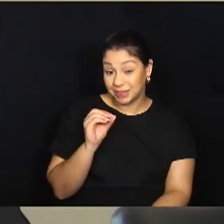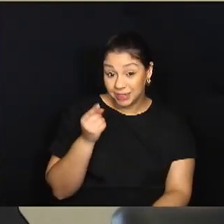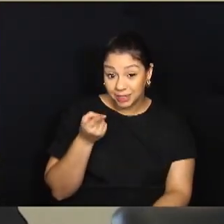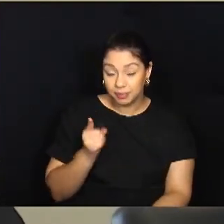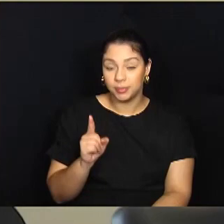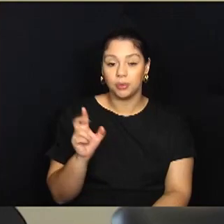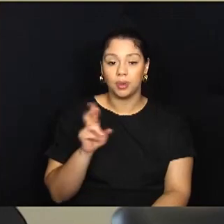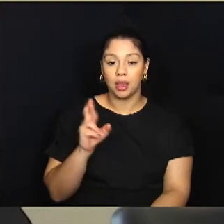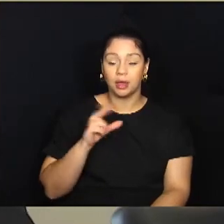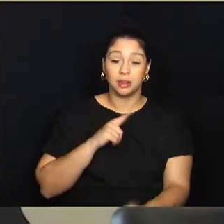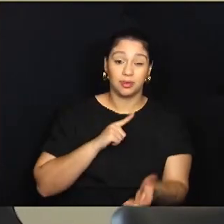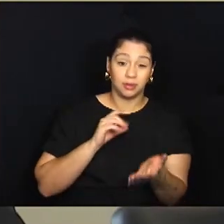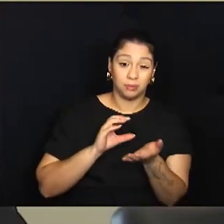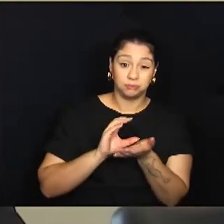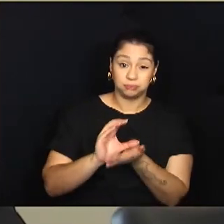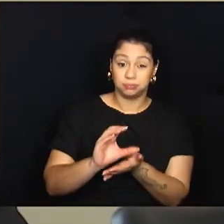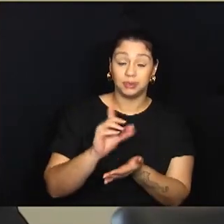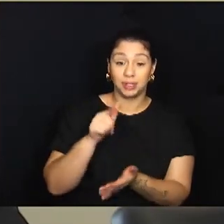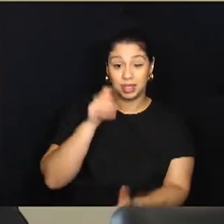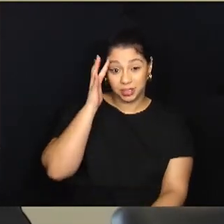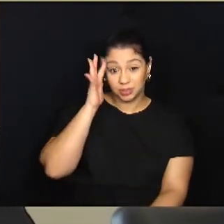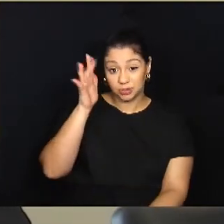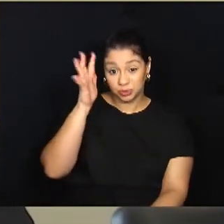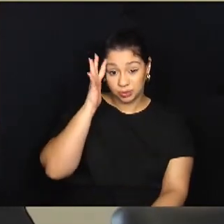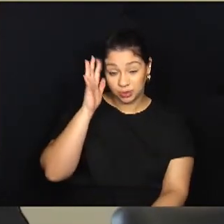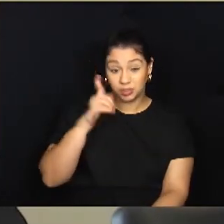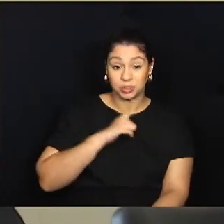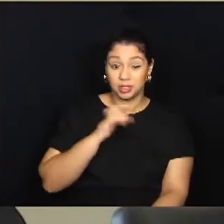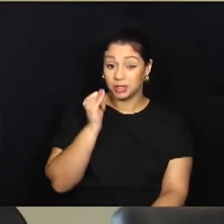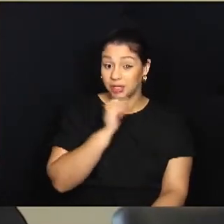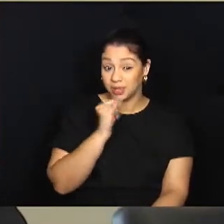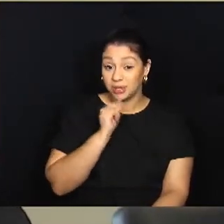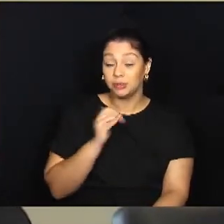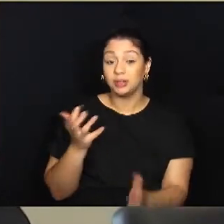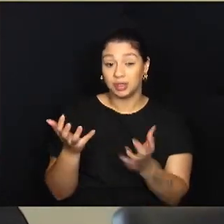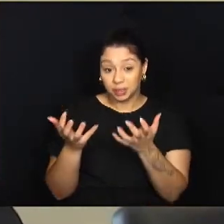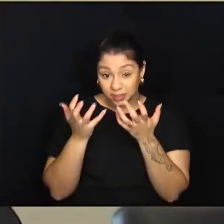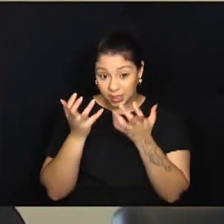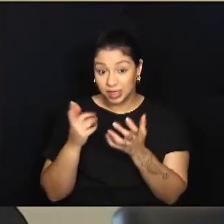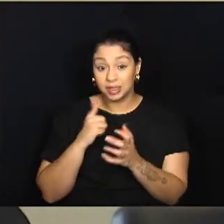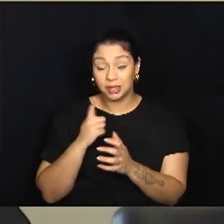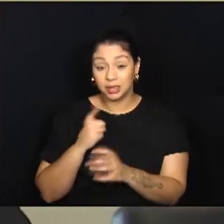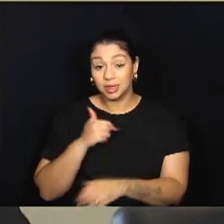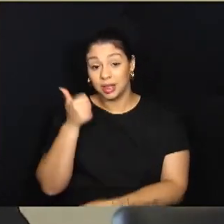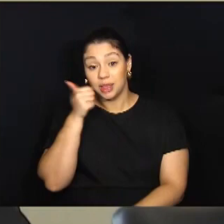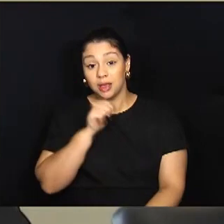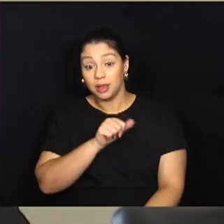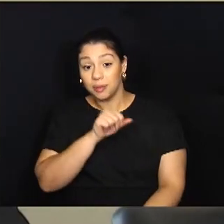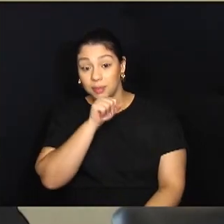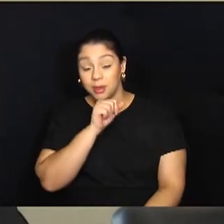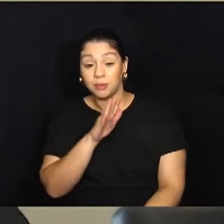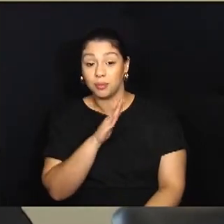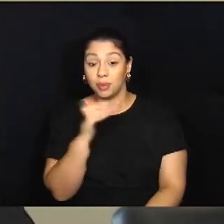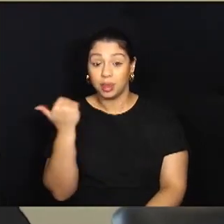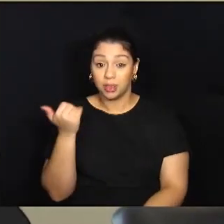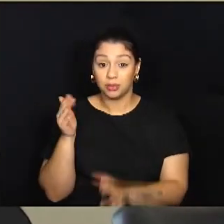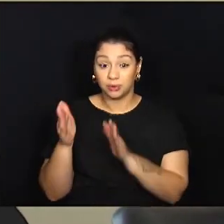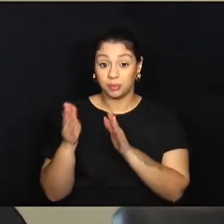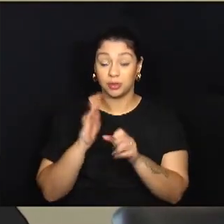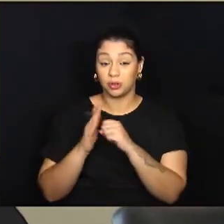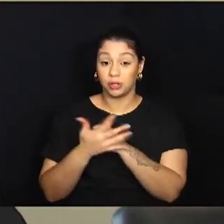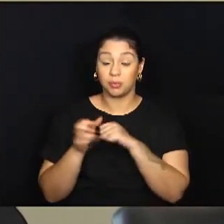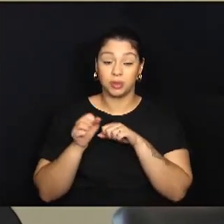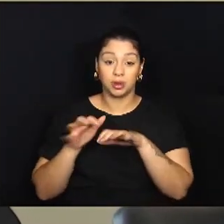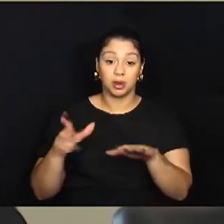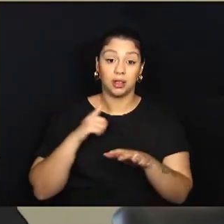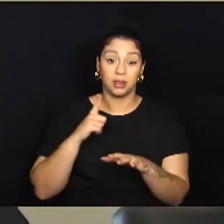que ela investiu para o sonho de cidadania italiana. Ela queria fazer a cidadania pela mãe, a mãe faleceu durante a pandemia e ela teve um